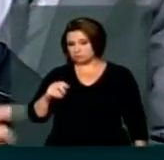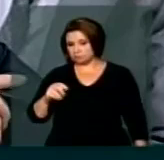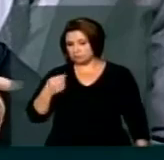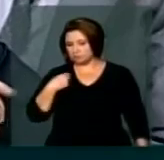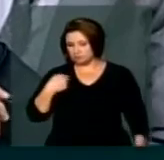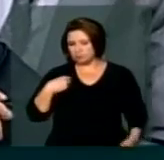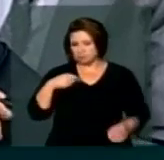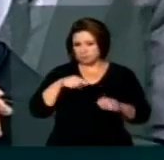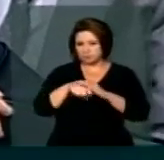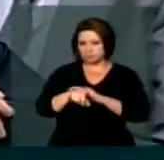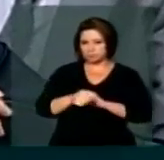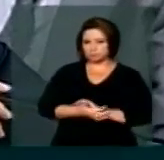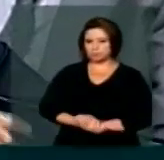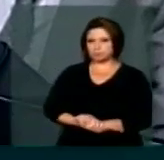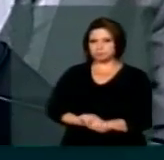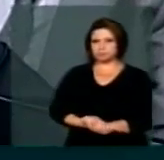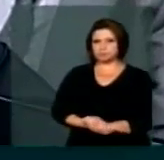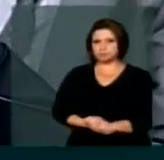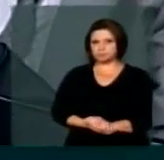Eu lhe pergunto,